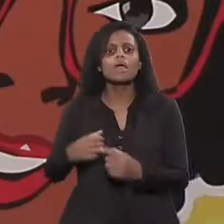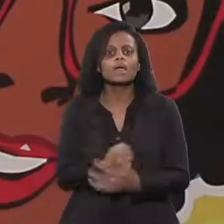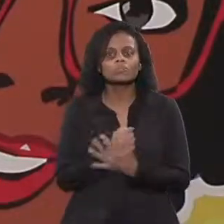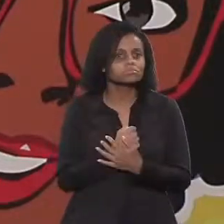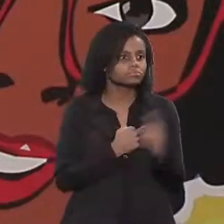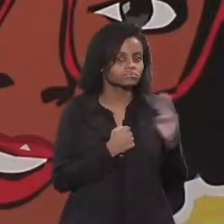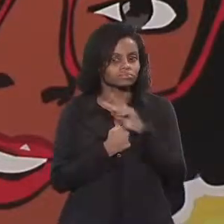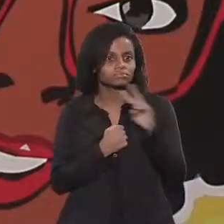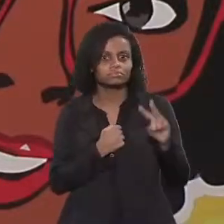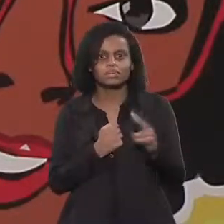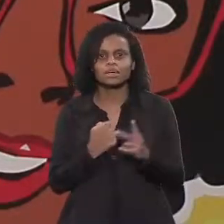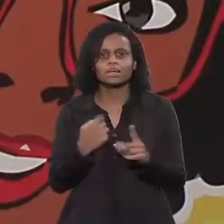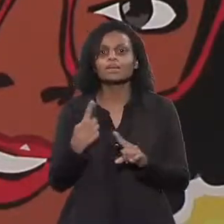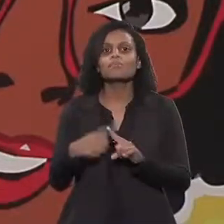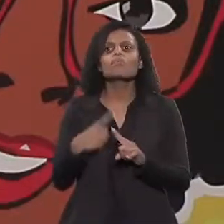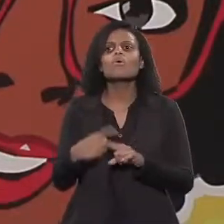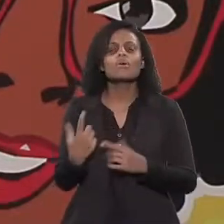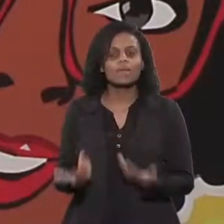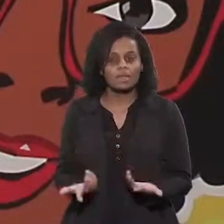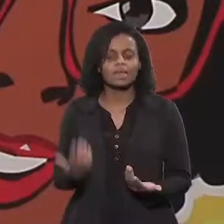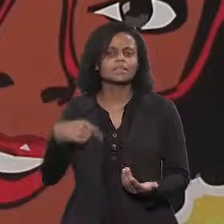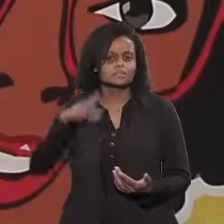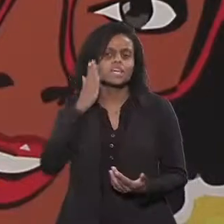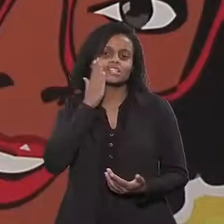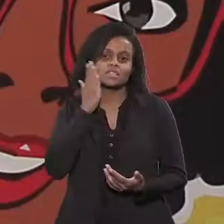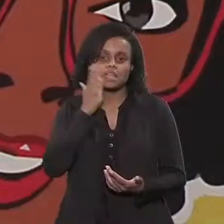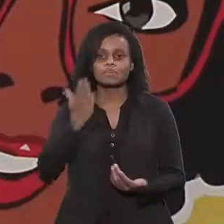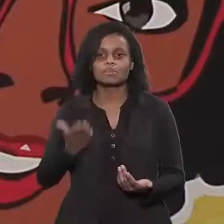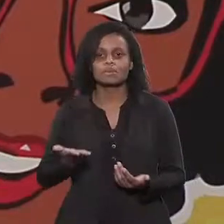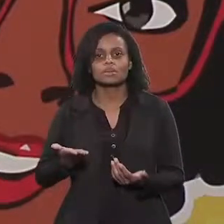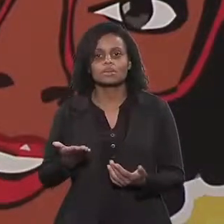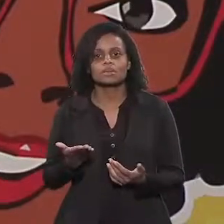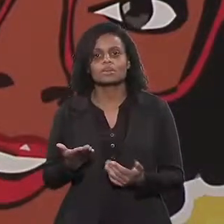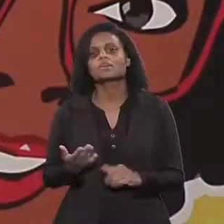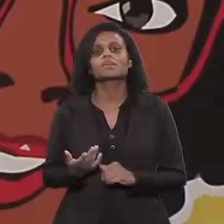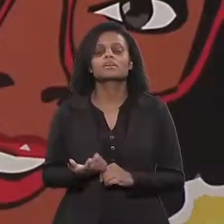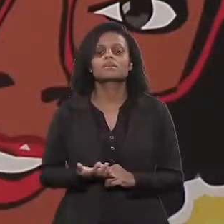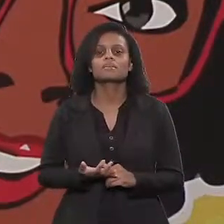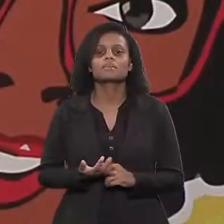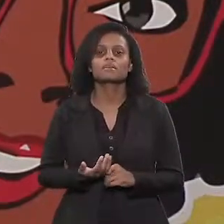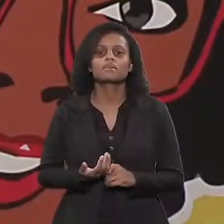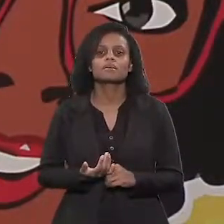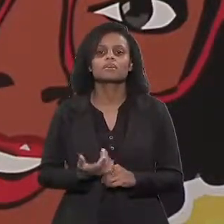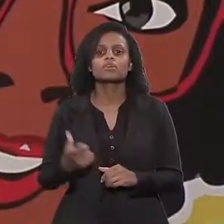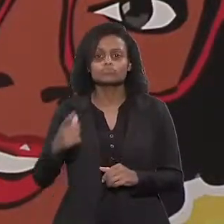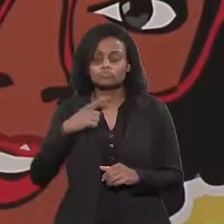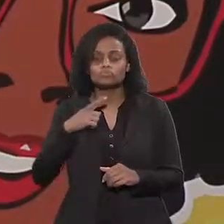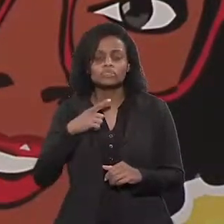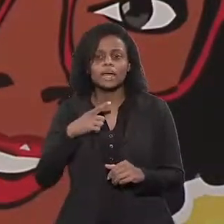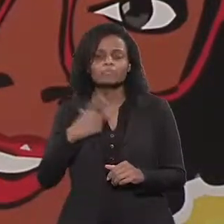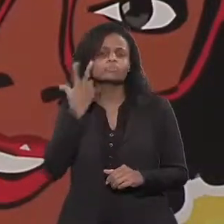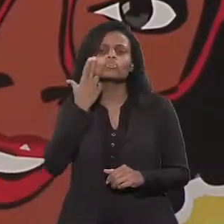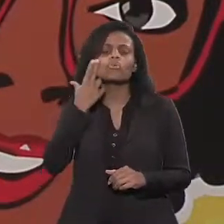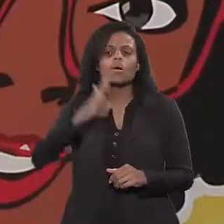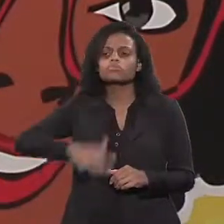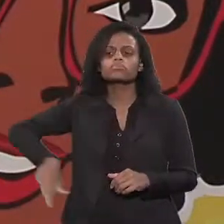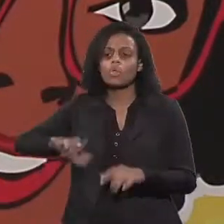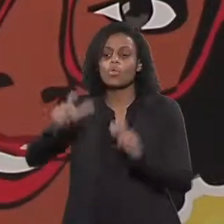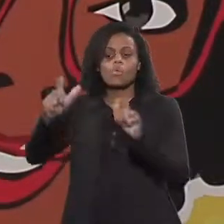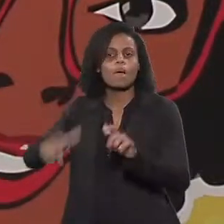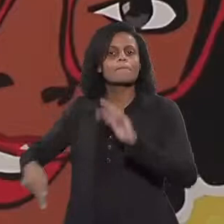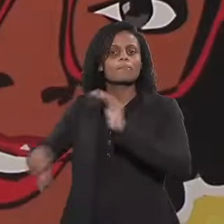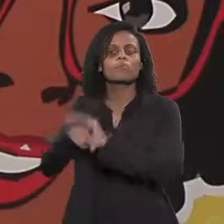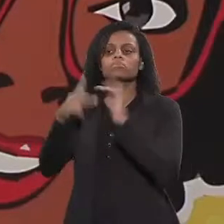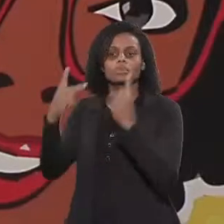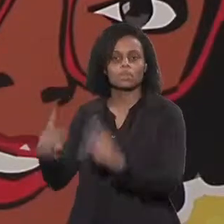gente sabe que a gente está olhando do outro lado e por que a gente está fazendo isso. Então, existe essa naturalização desse lugar onde